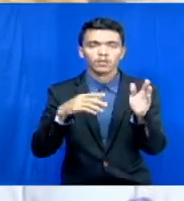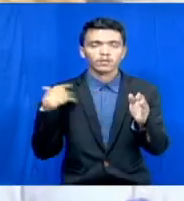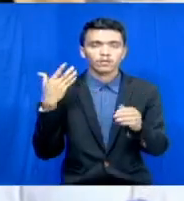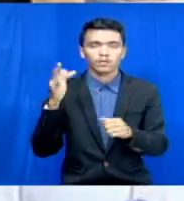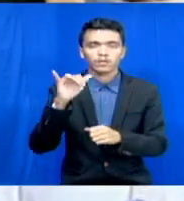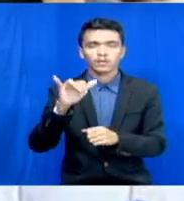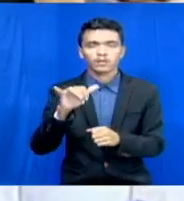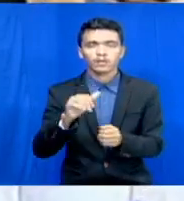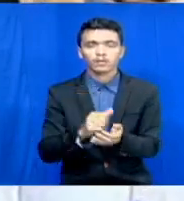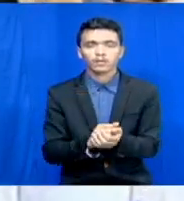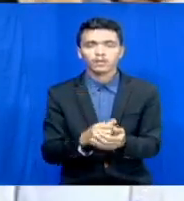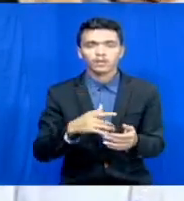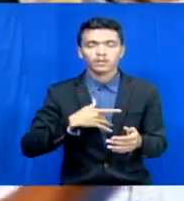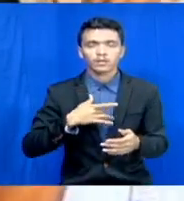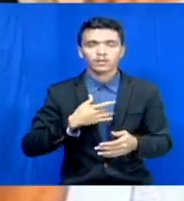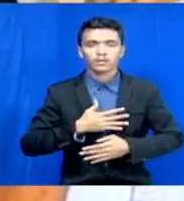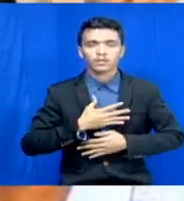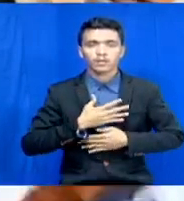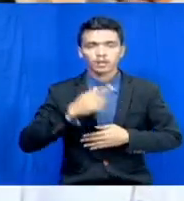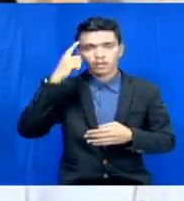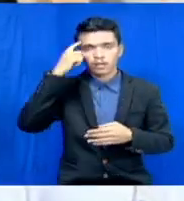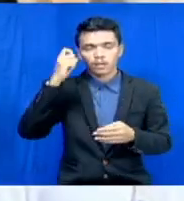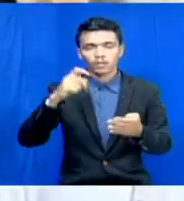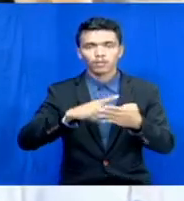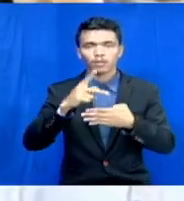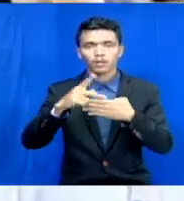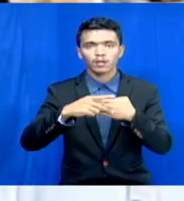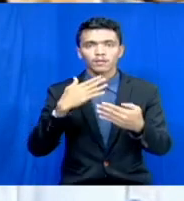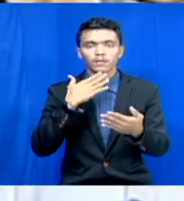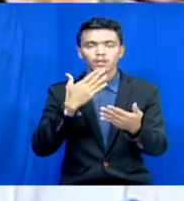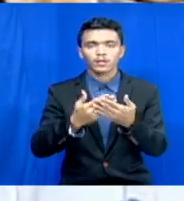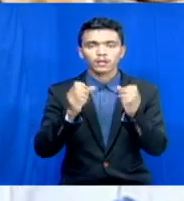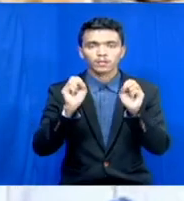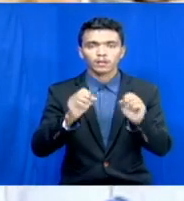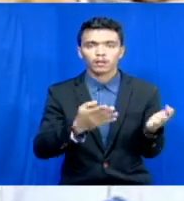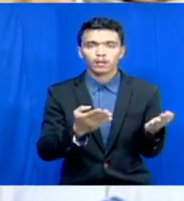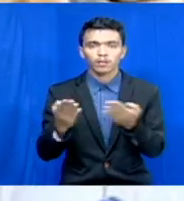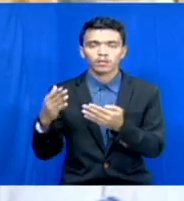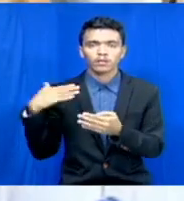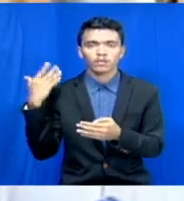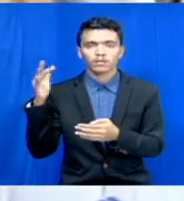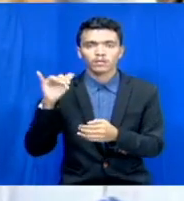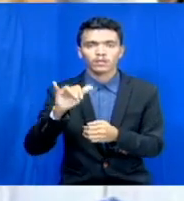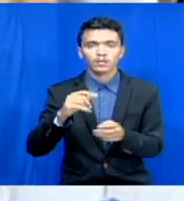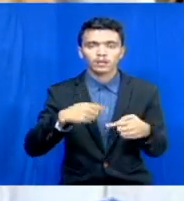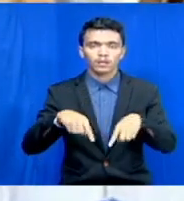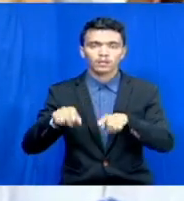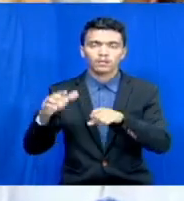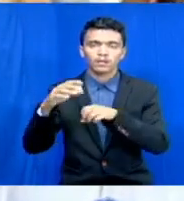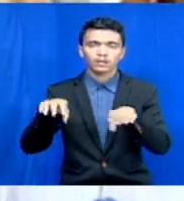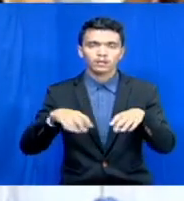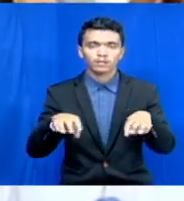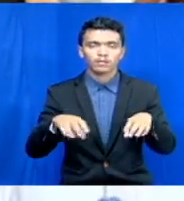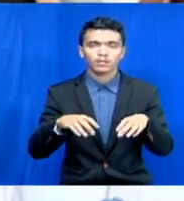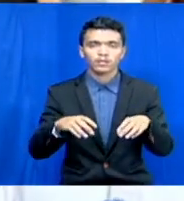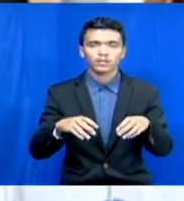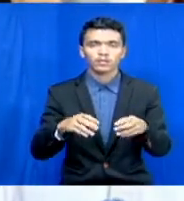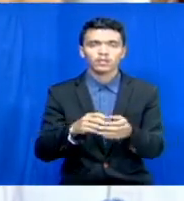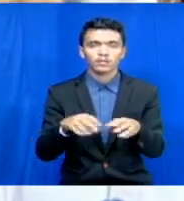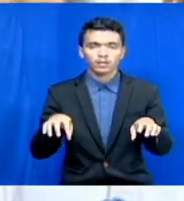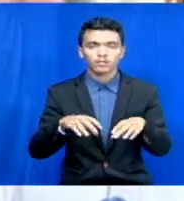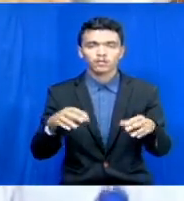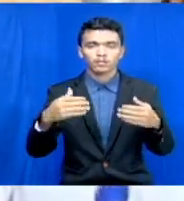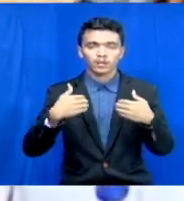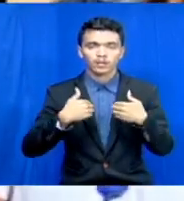conselho veteranos se sente contente tamba programa de diak belori tani jovem sira ba serviço serviço investra reta bele